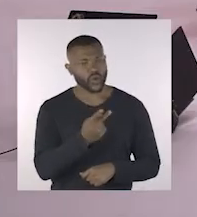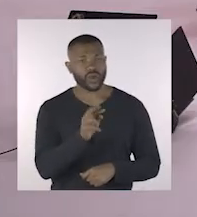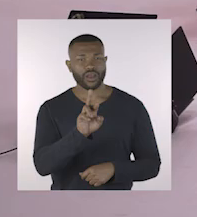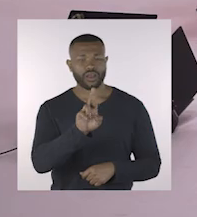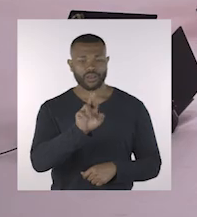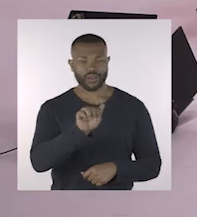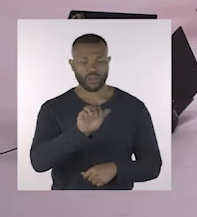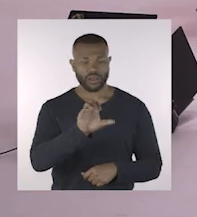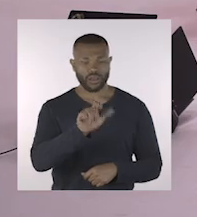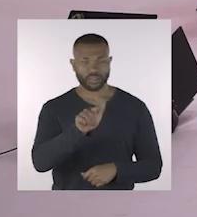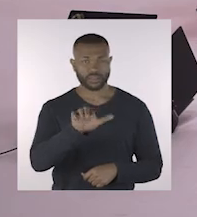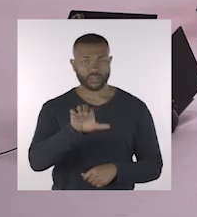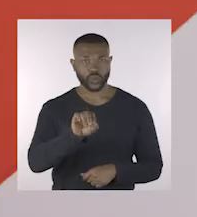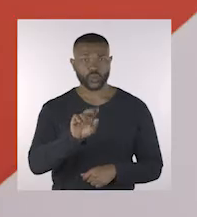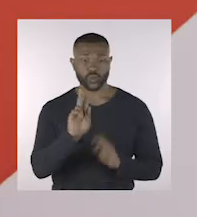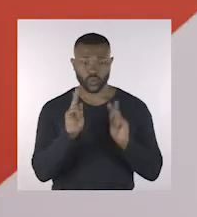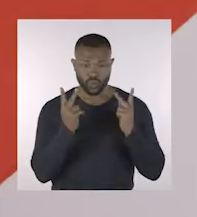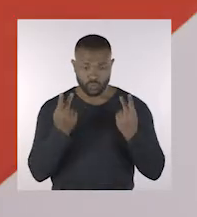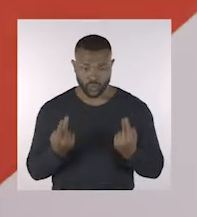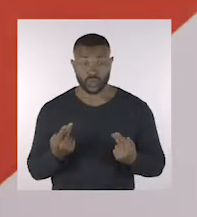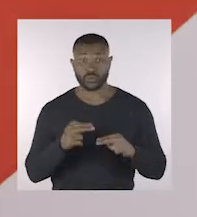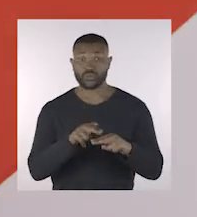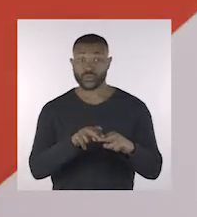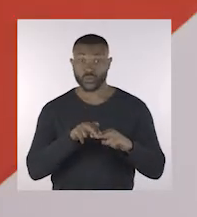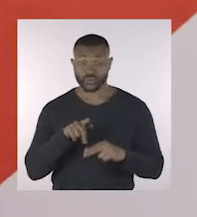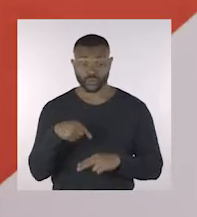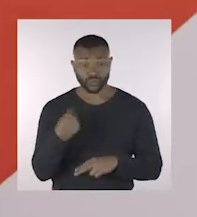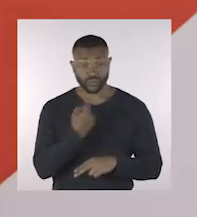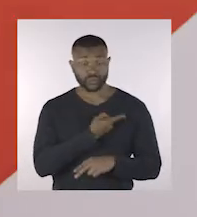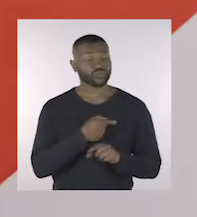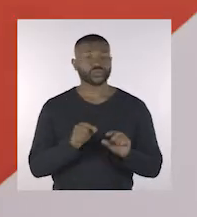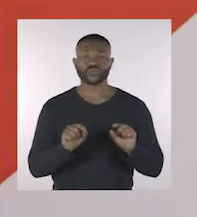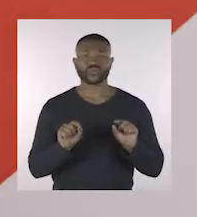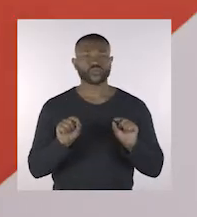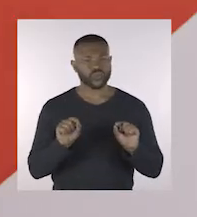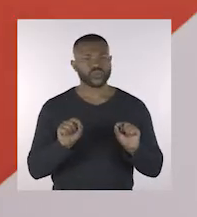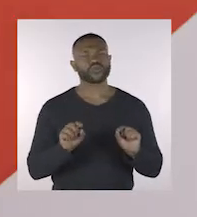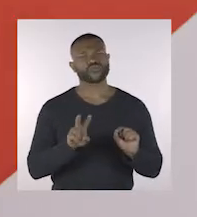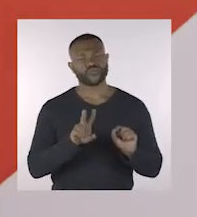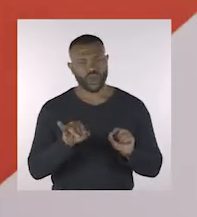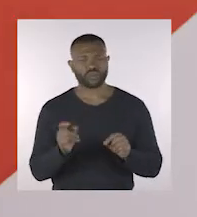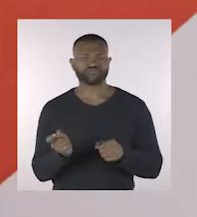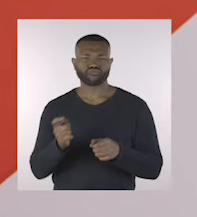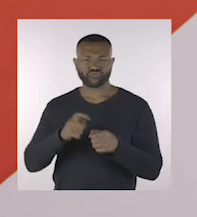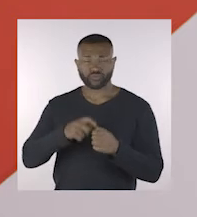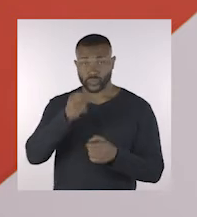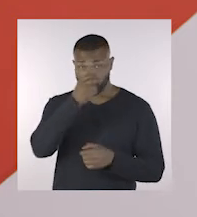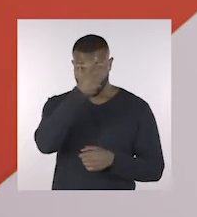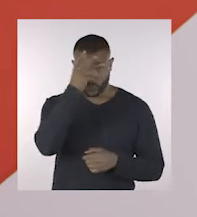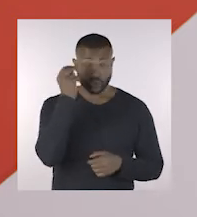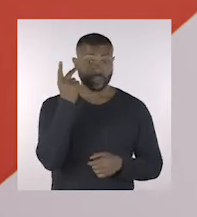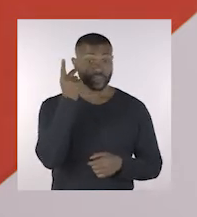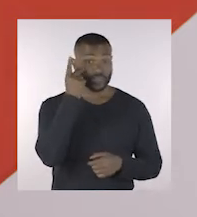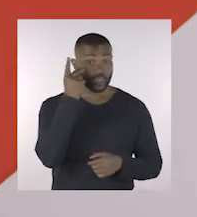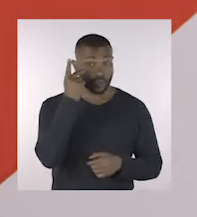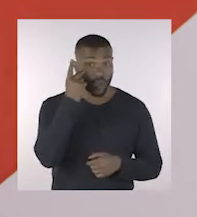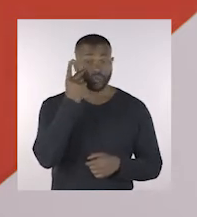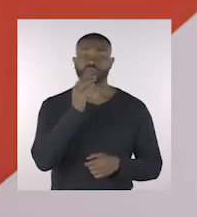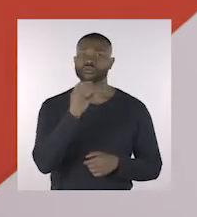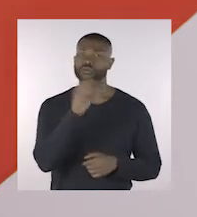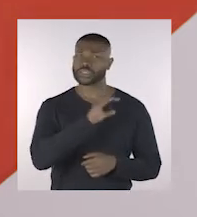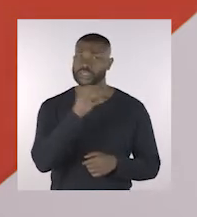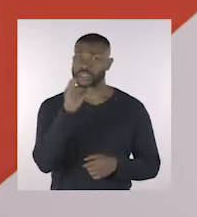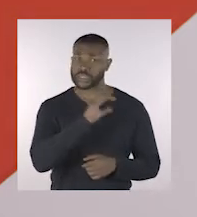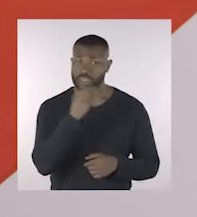inclusive de ração humana é esse por isso que nós vamos voltar a governar cidade São Paulo